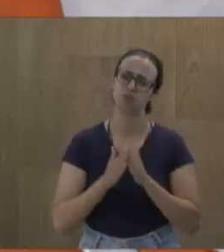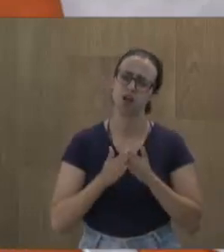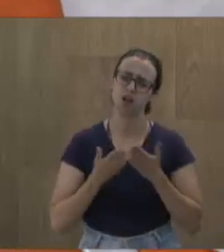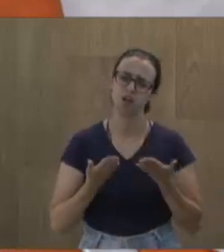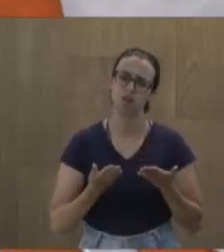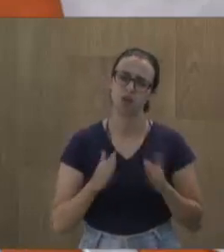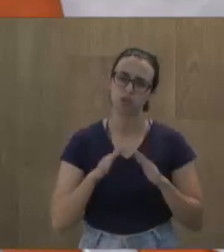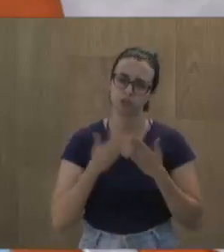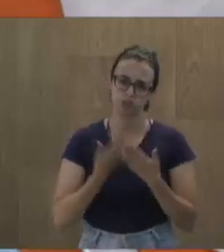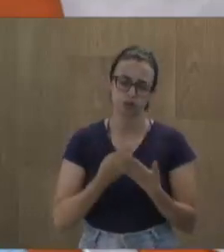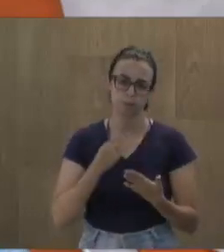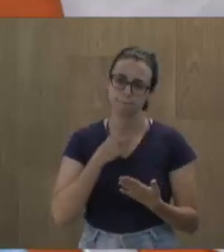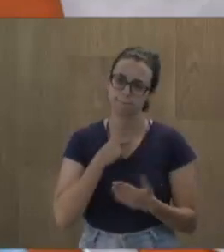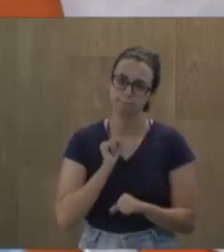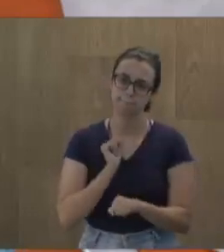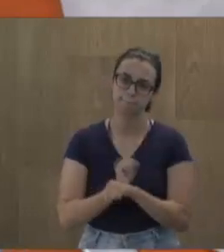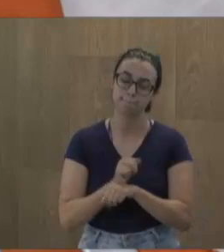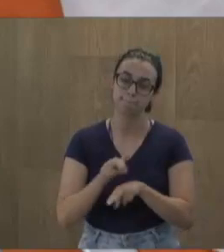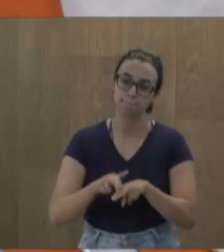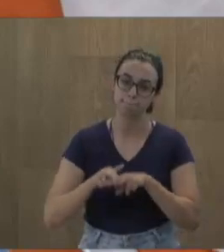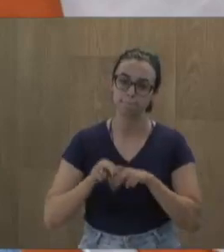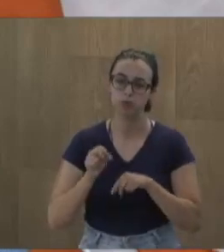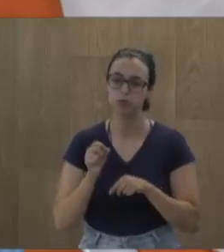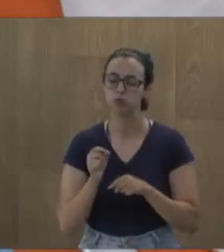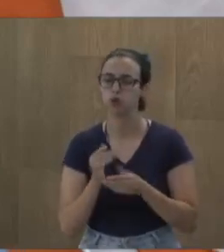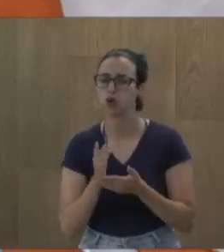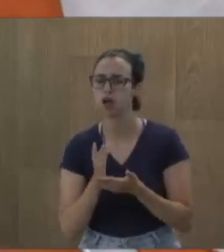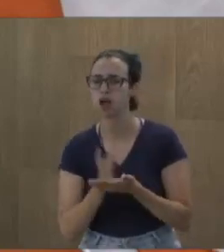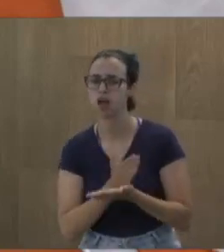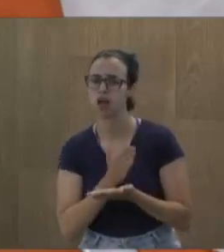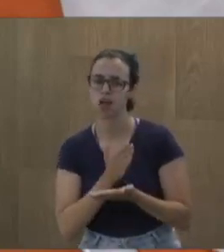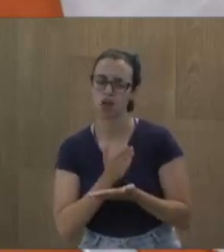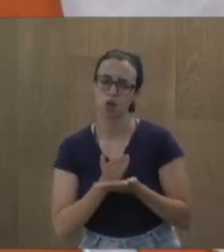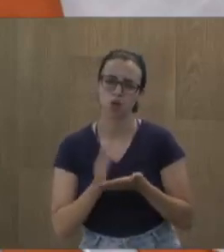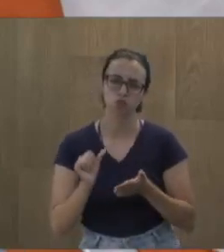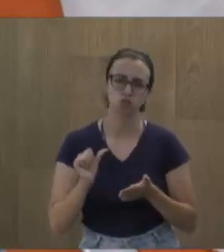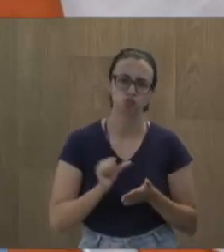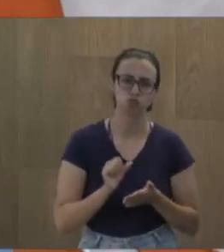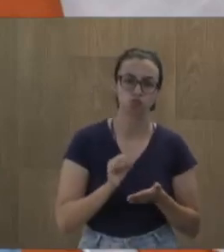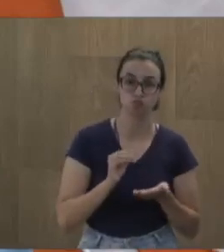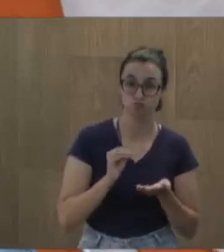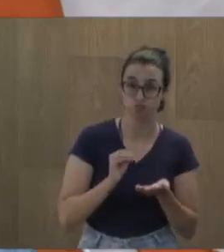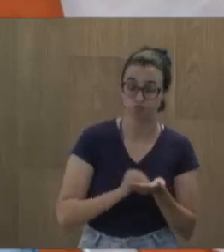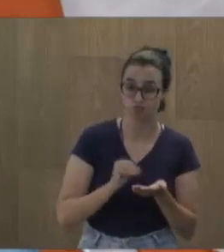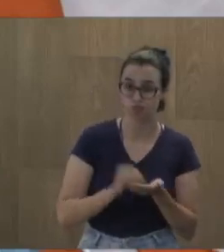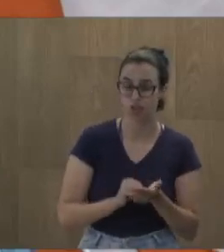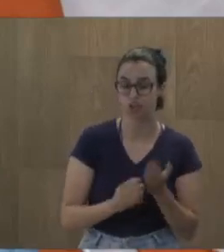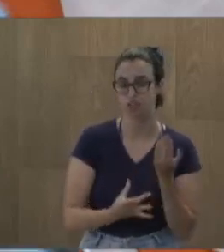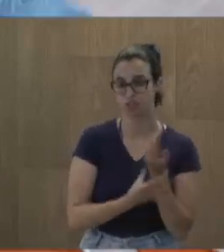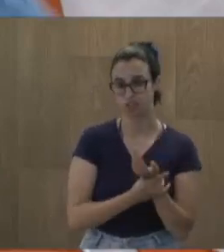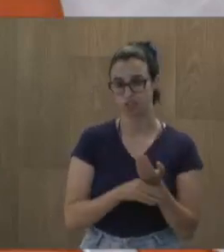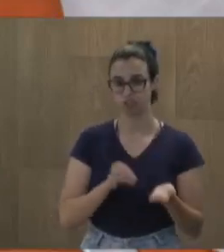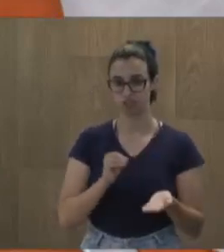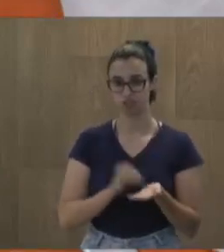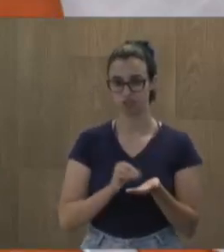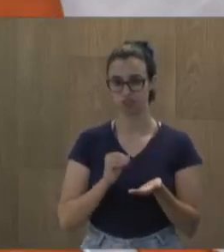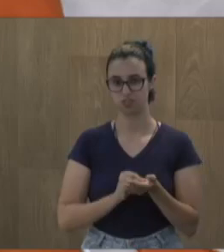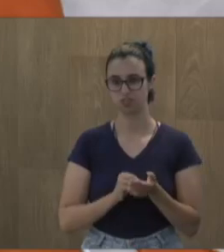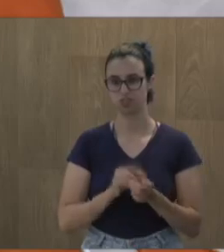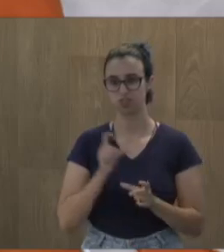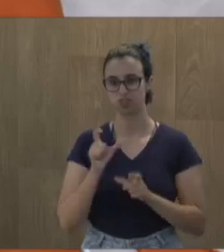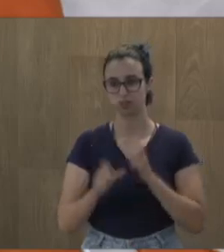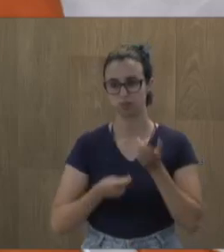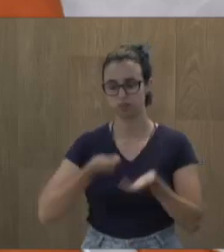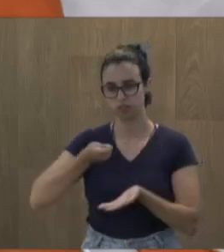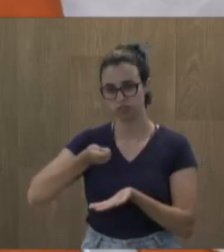parar por maus elementos por falta de segurança por falta de ter alguém que pagou